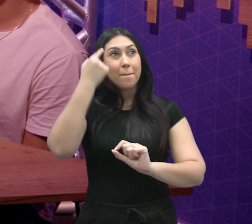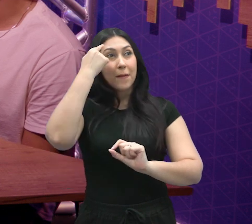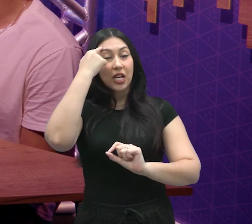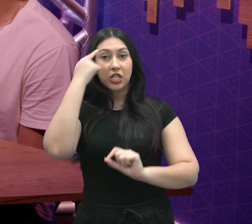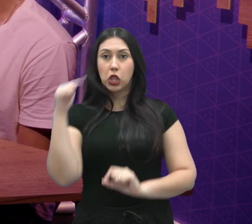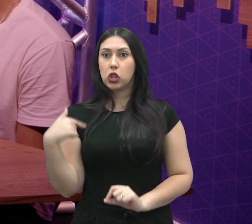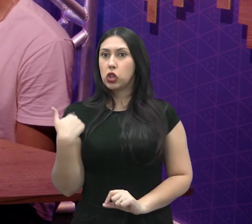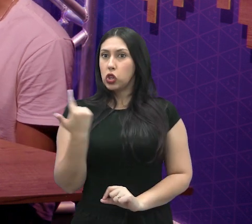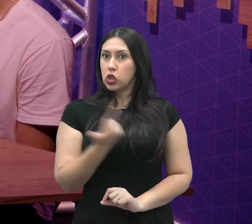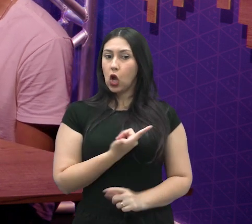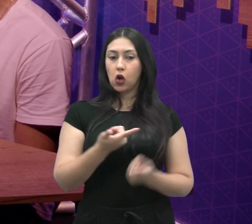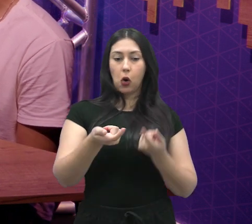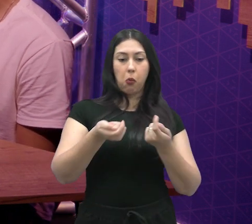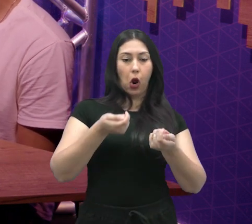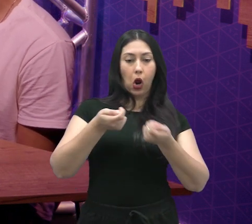gente